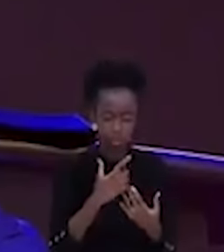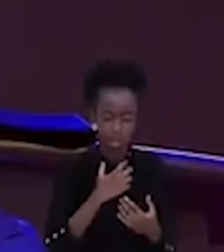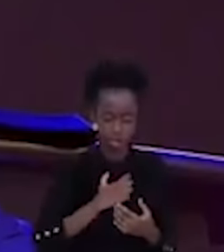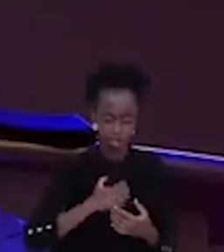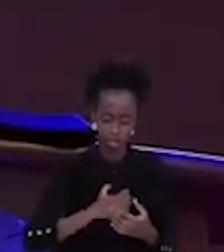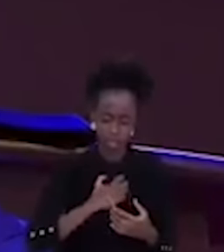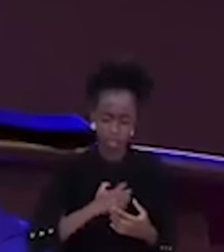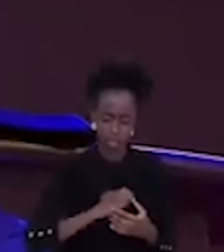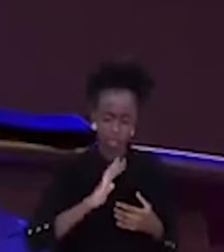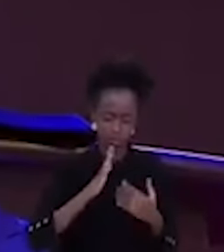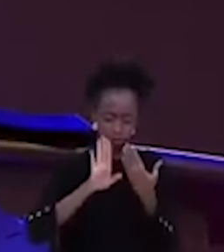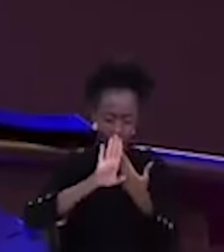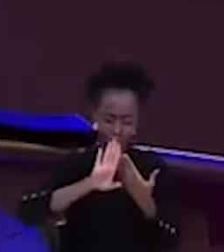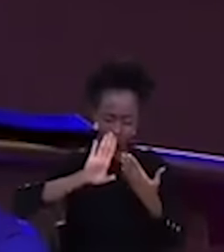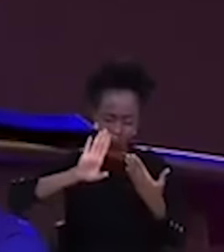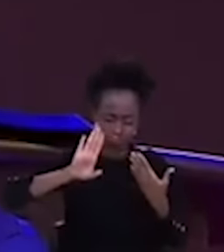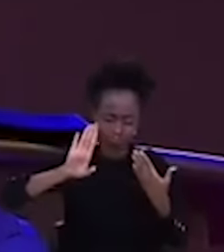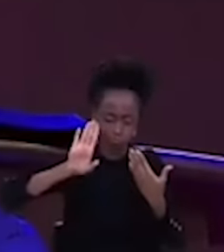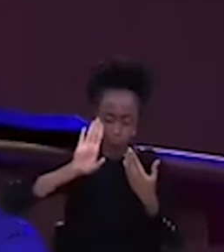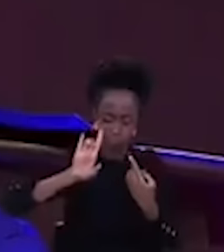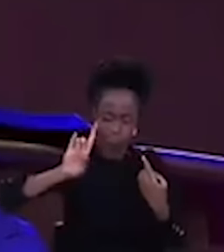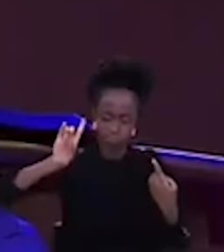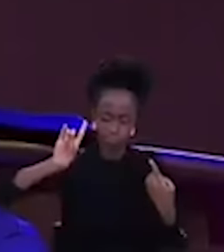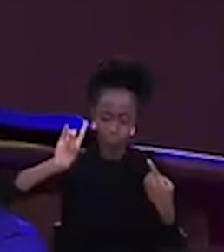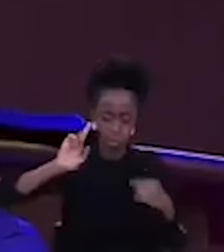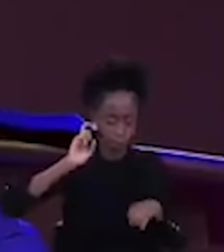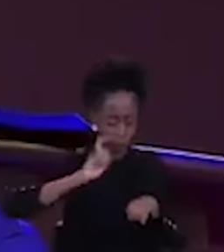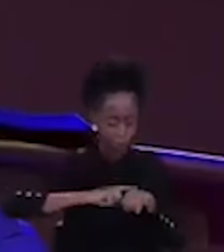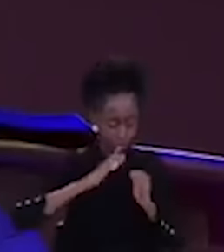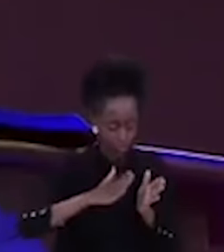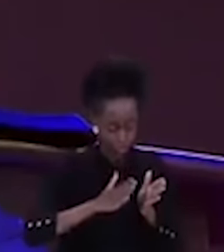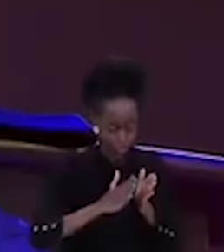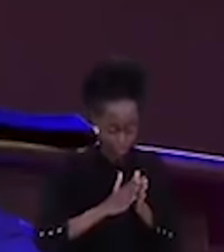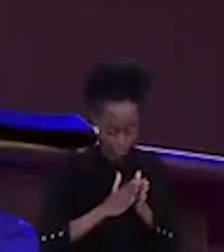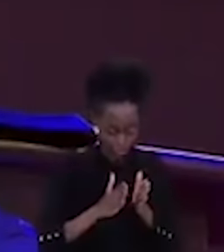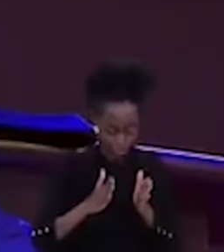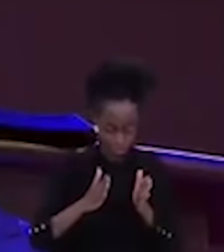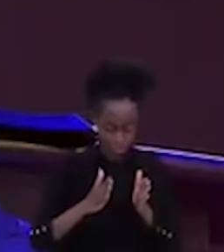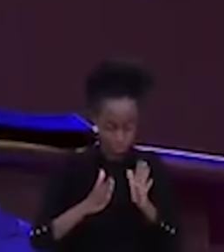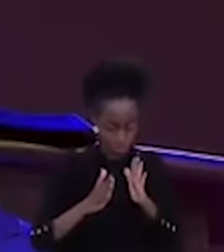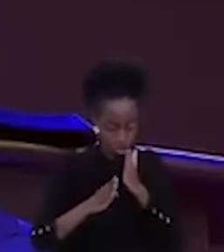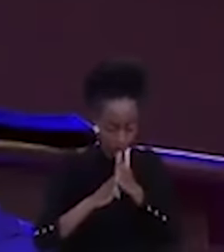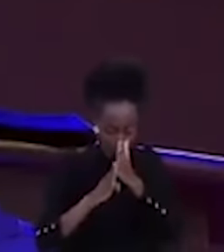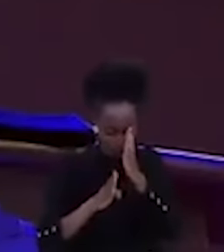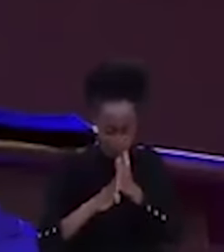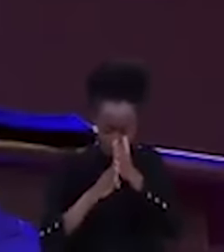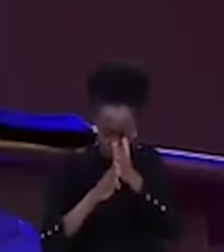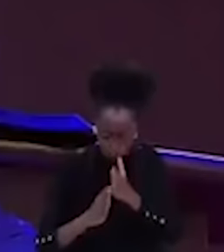escondi a minha face de ti, por um momento, mas com